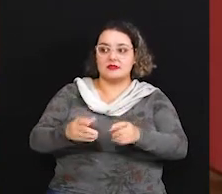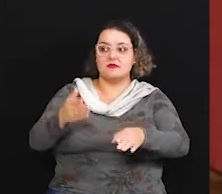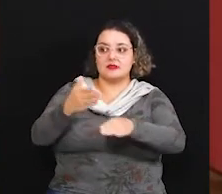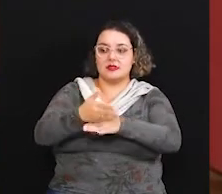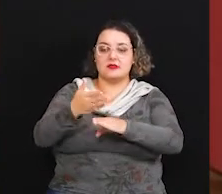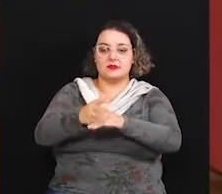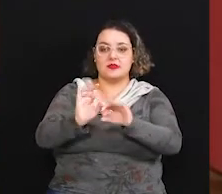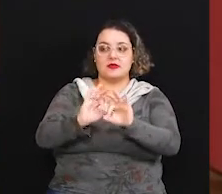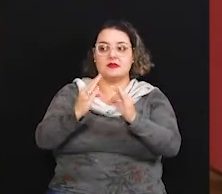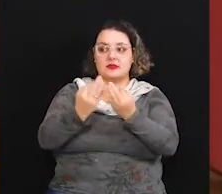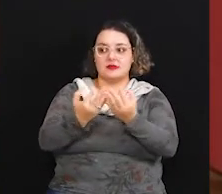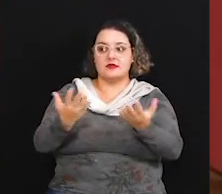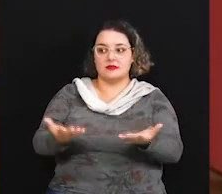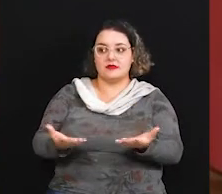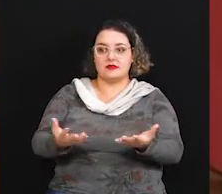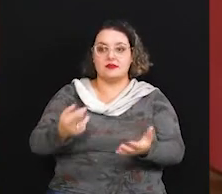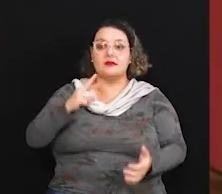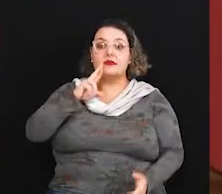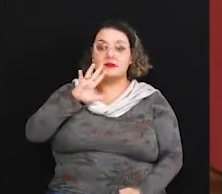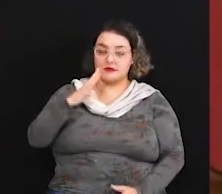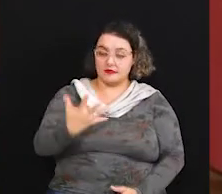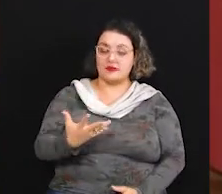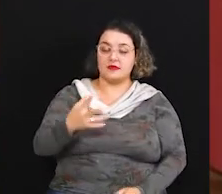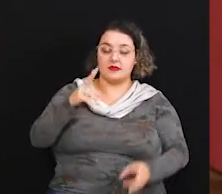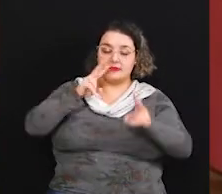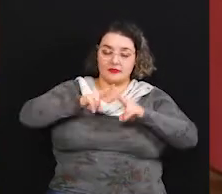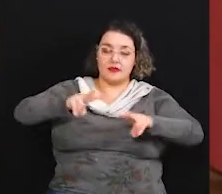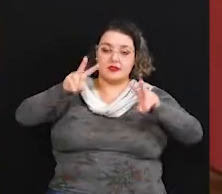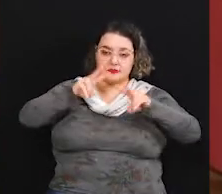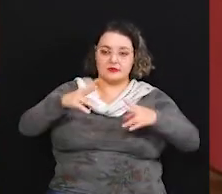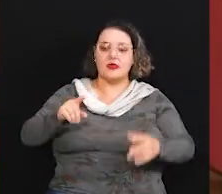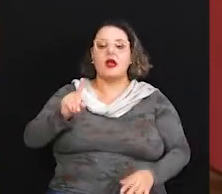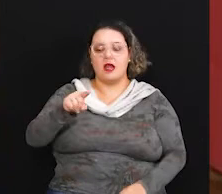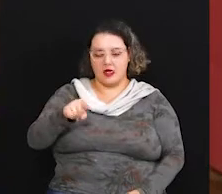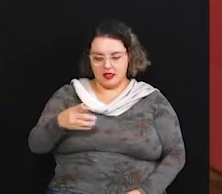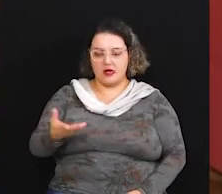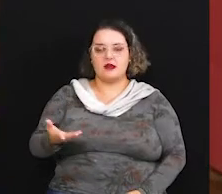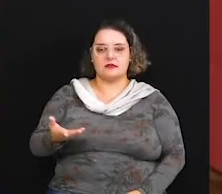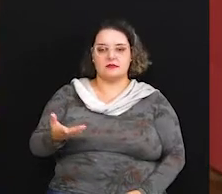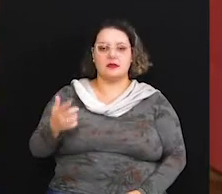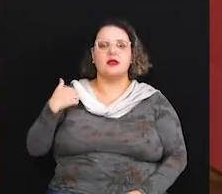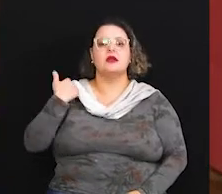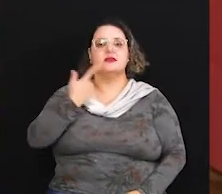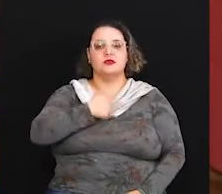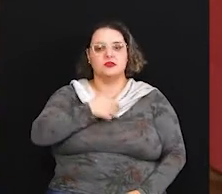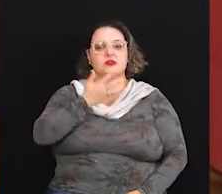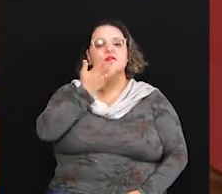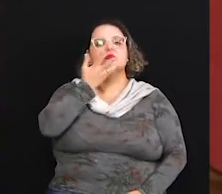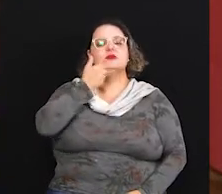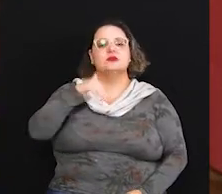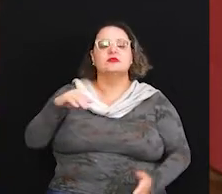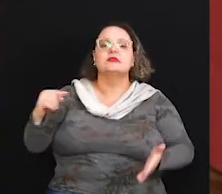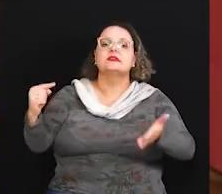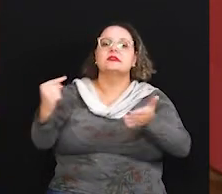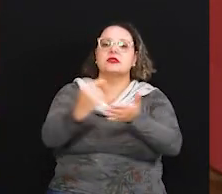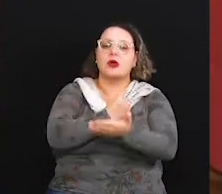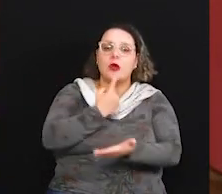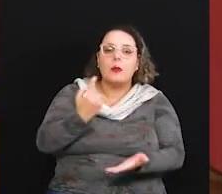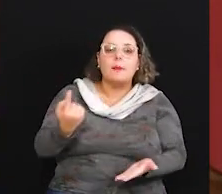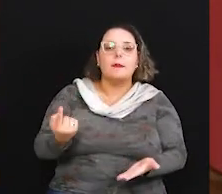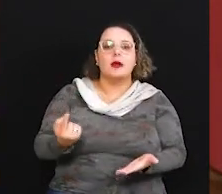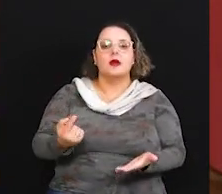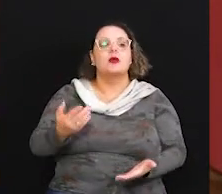participa com as famílias, a gente vê esse resultado e fala assim, é isso mesmo. As nossas crianças